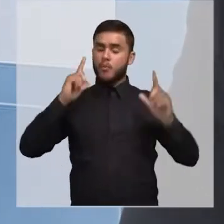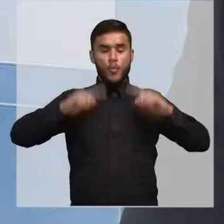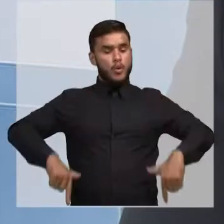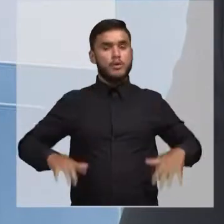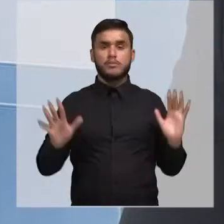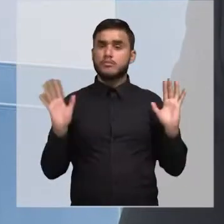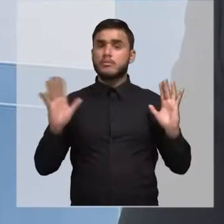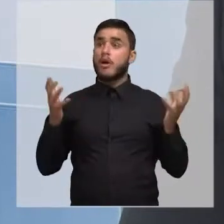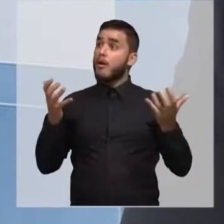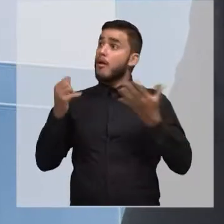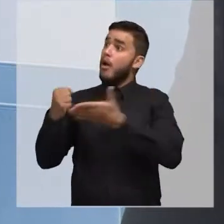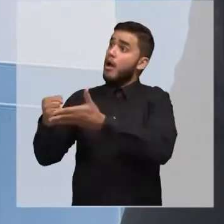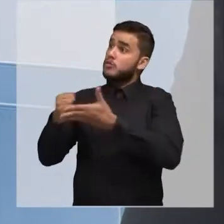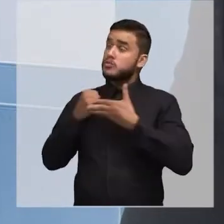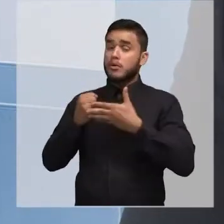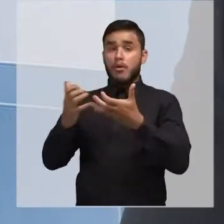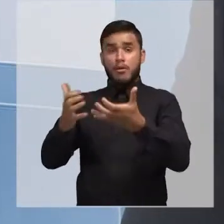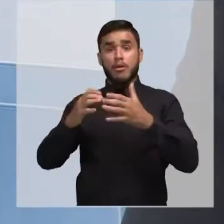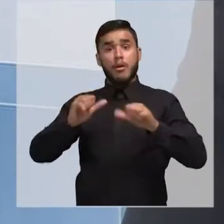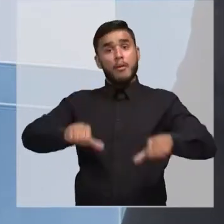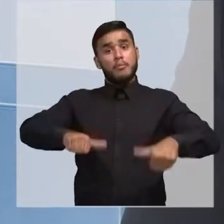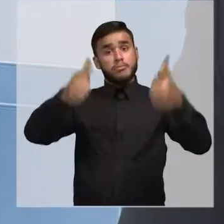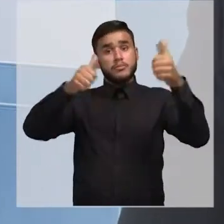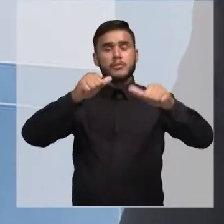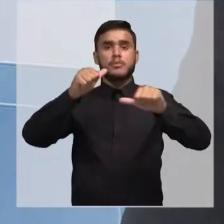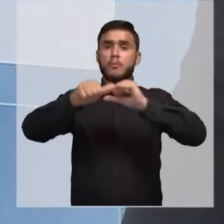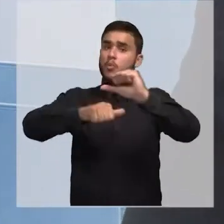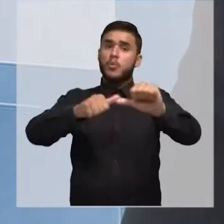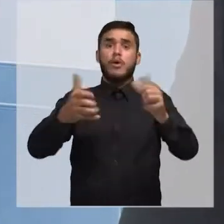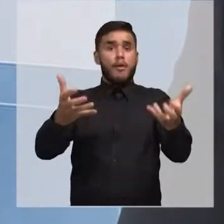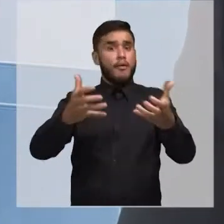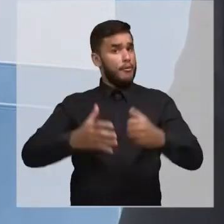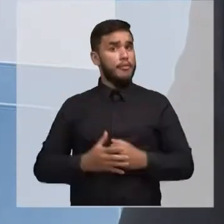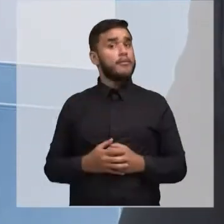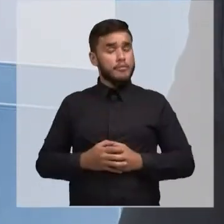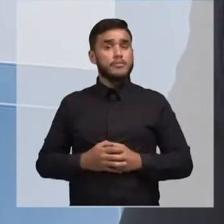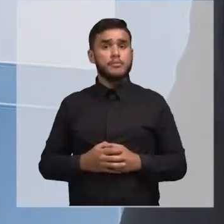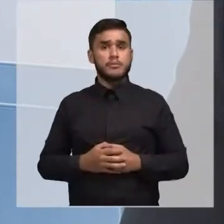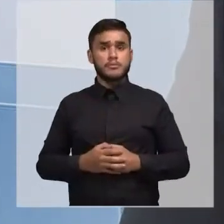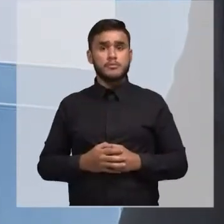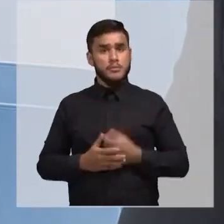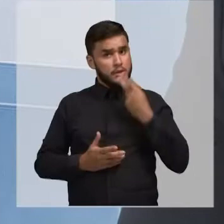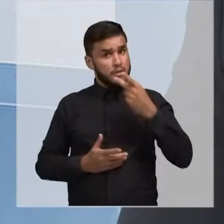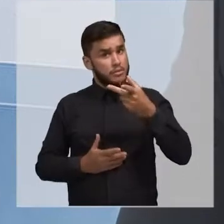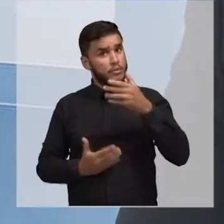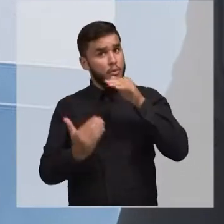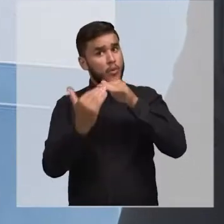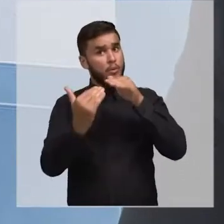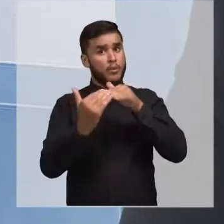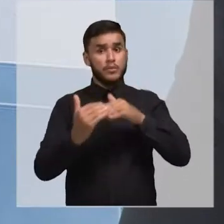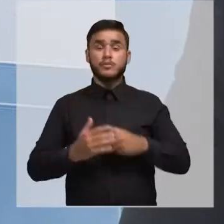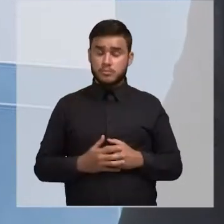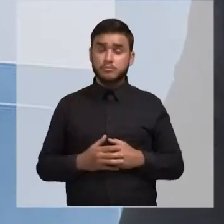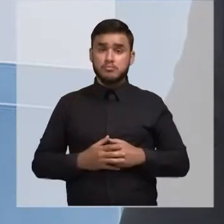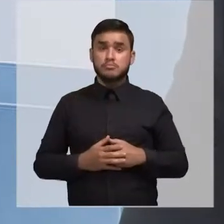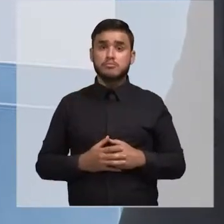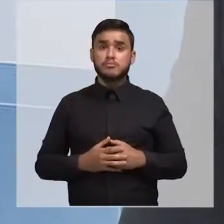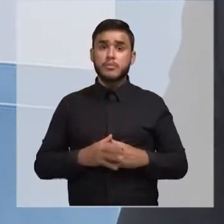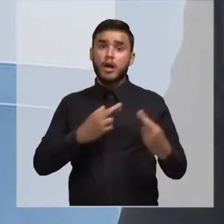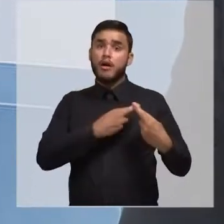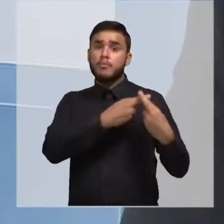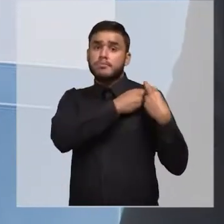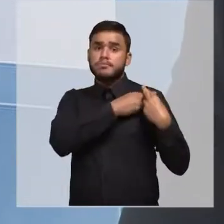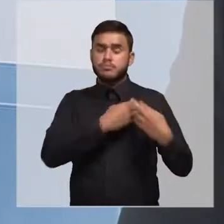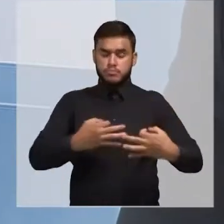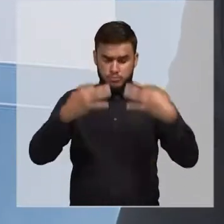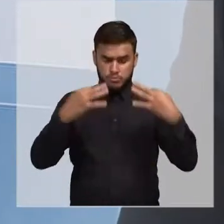quem é, eu quero governar meu estado, melhorar a vida das pessoas. E pronto, e acabou. É isso aí mesmo, meu irmão. Ele tem responsabilidade social e governamental.